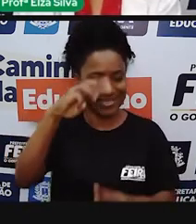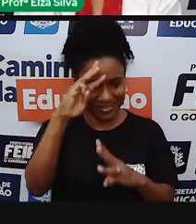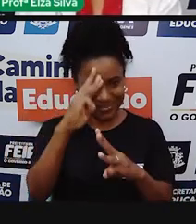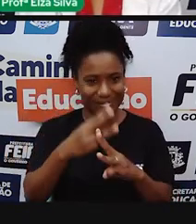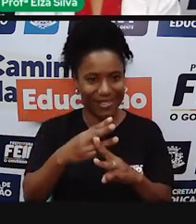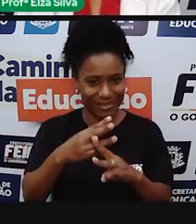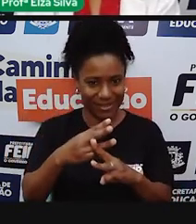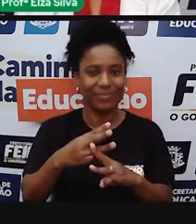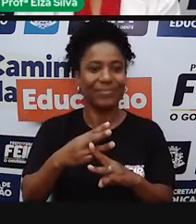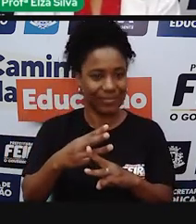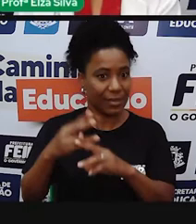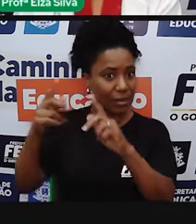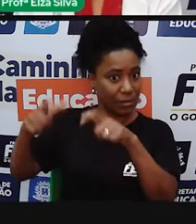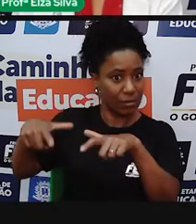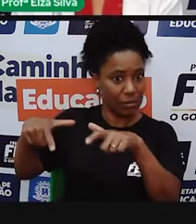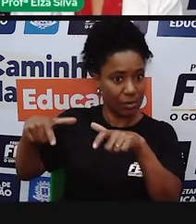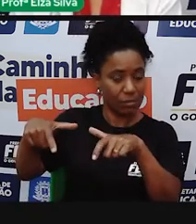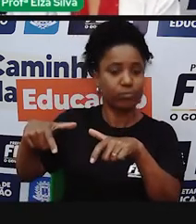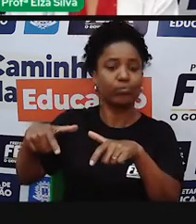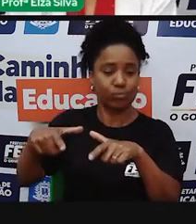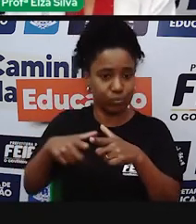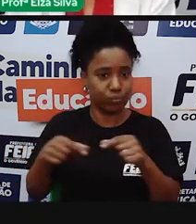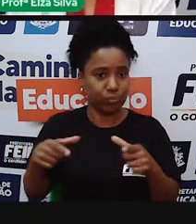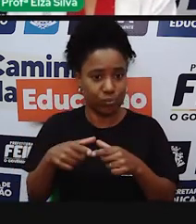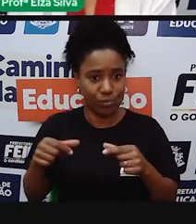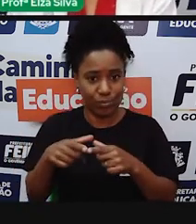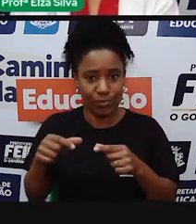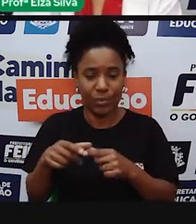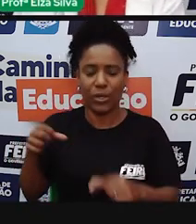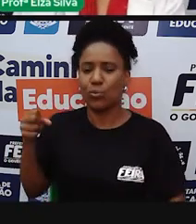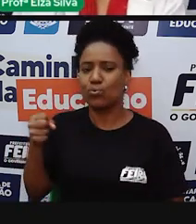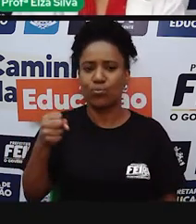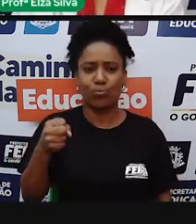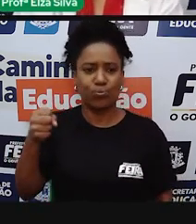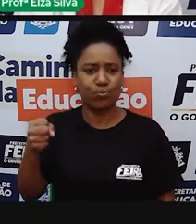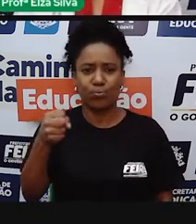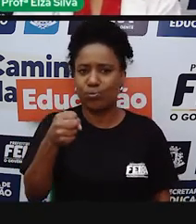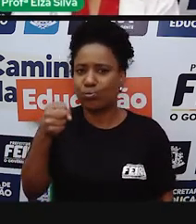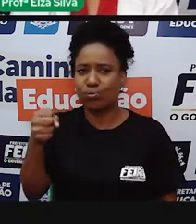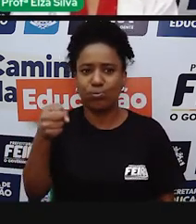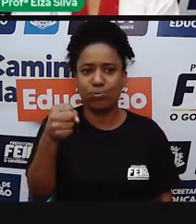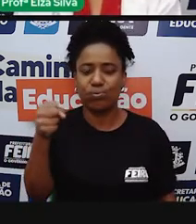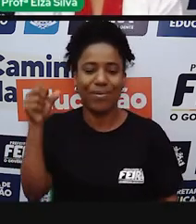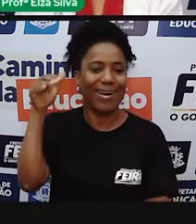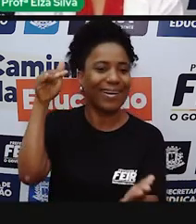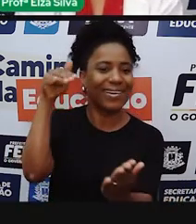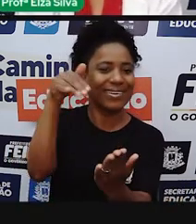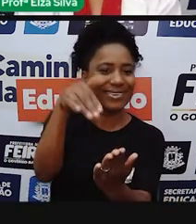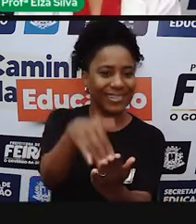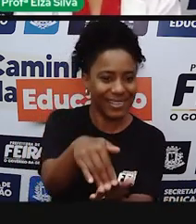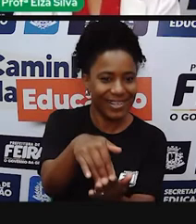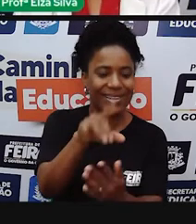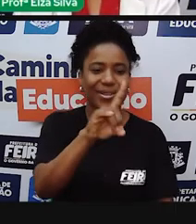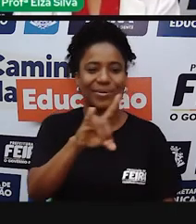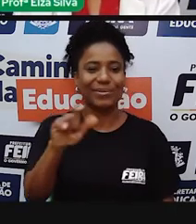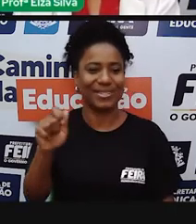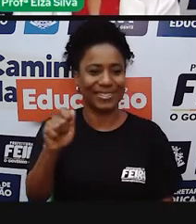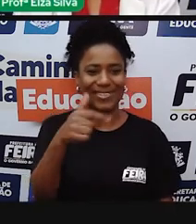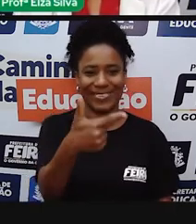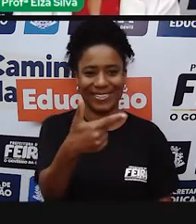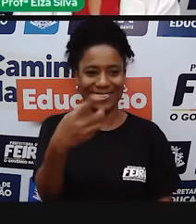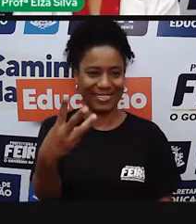em Fukushima. E vai terminar no dia da abertura dos Jogos Olímpicos, que será em 23 de